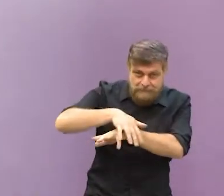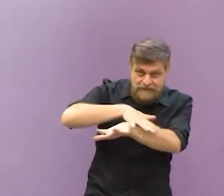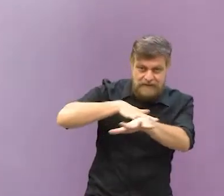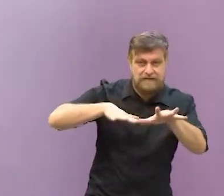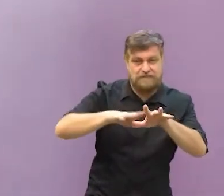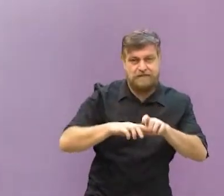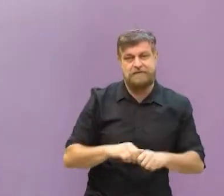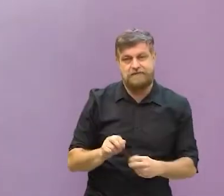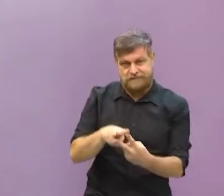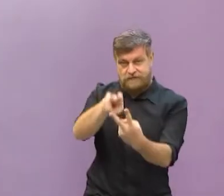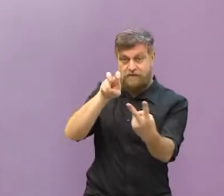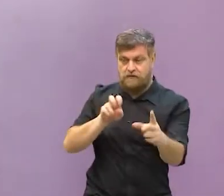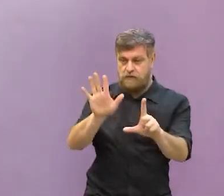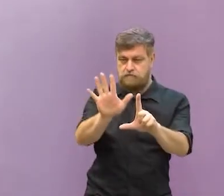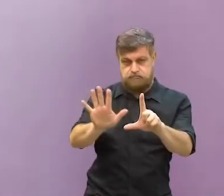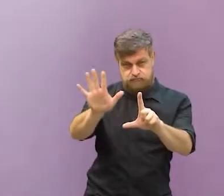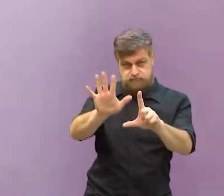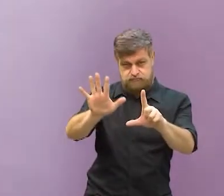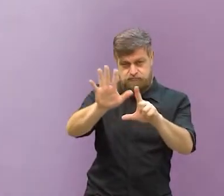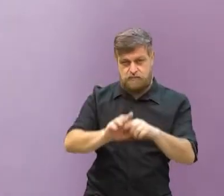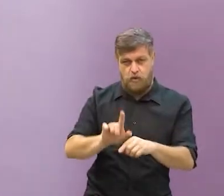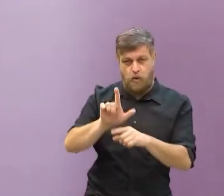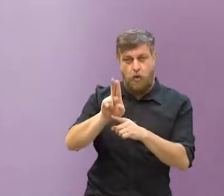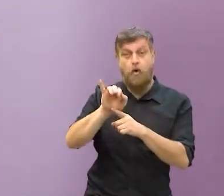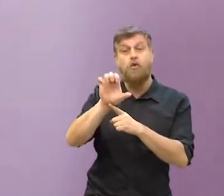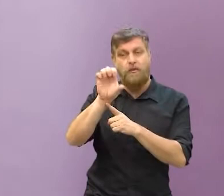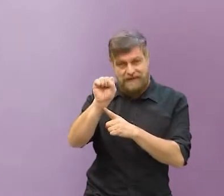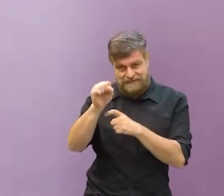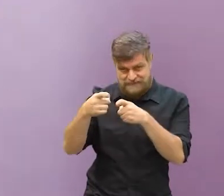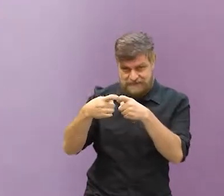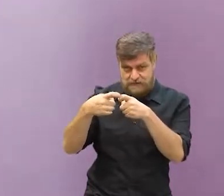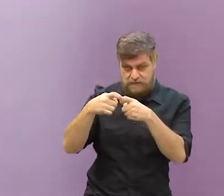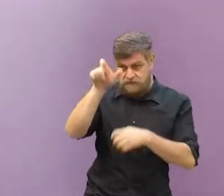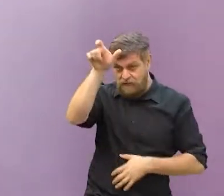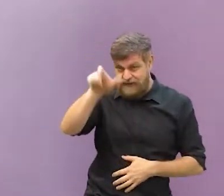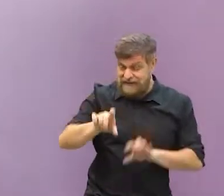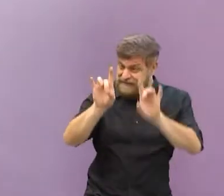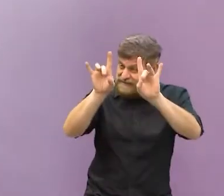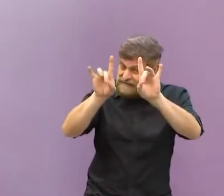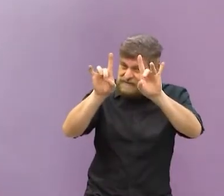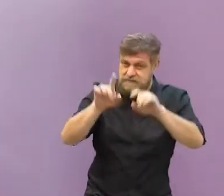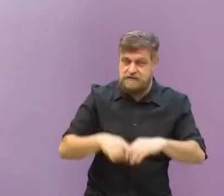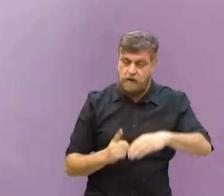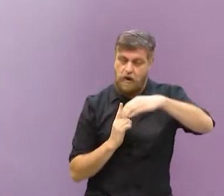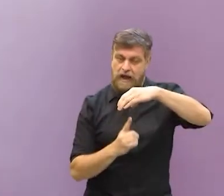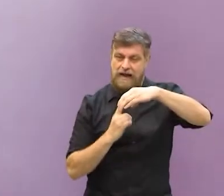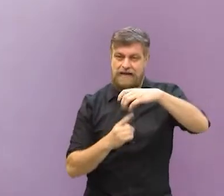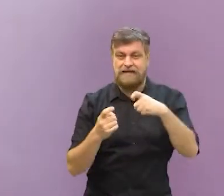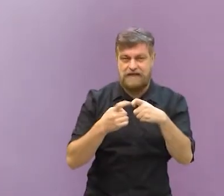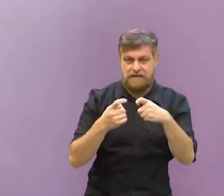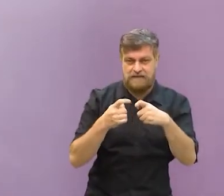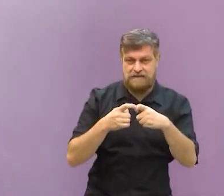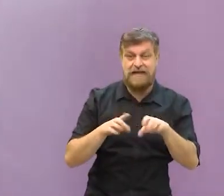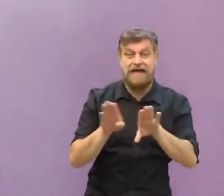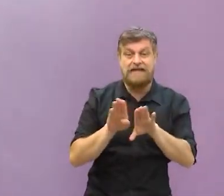gente continua fazendo nesse sistema remoto. Quem está aqui é o Luiz Gustavo Trindade. Ele é médico especialista em clínica